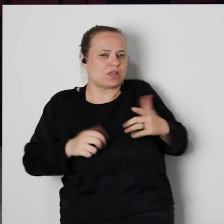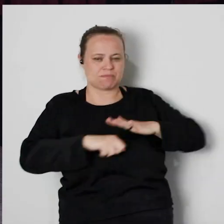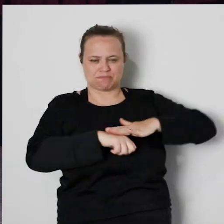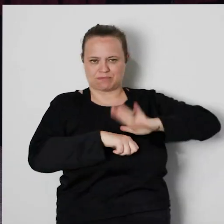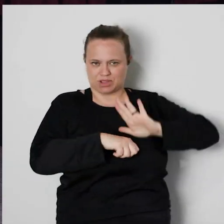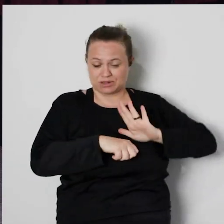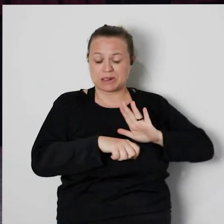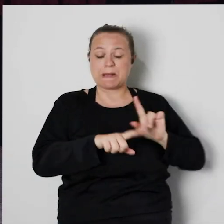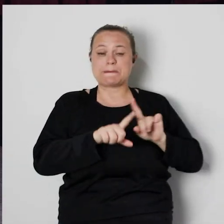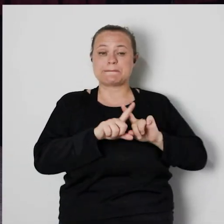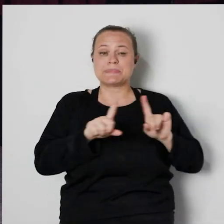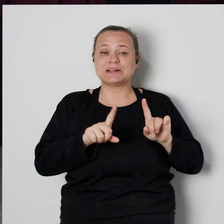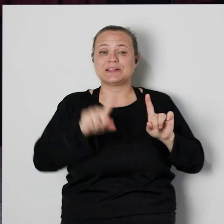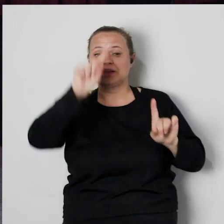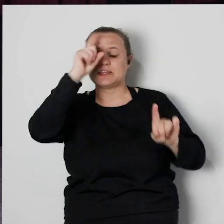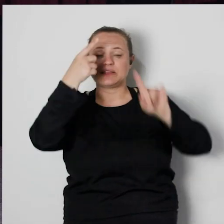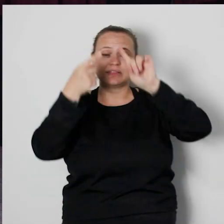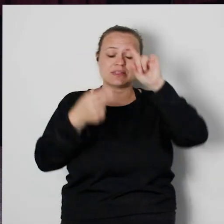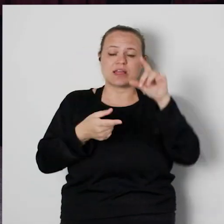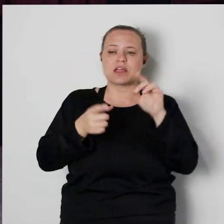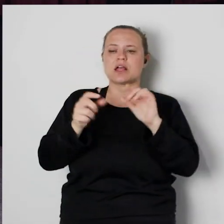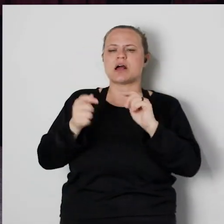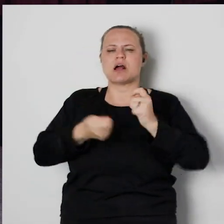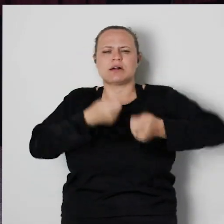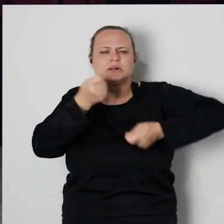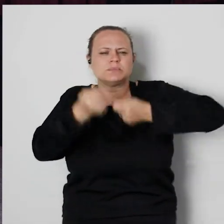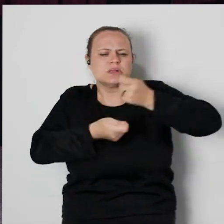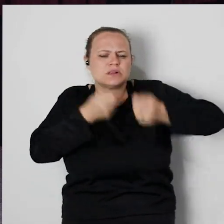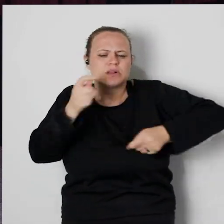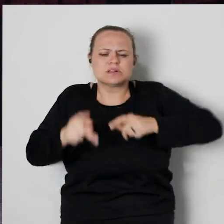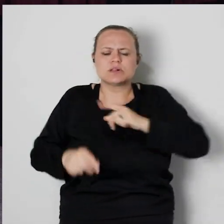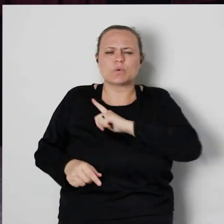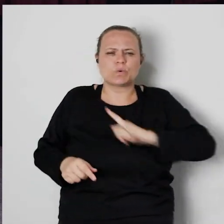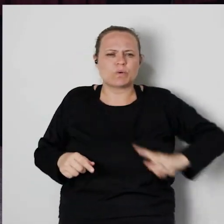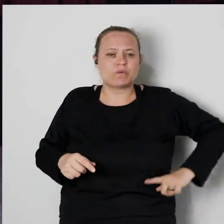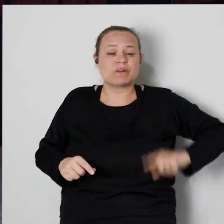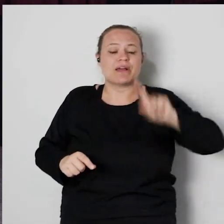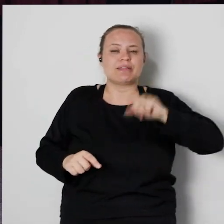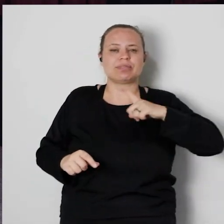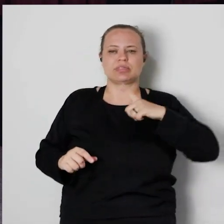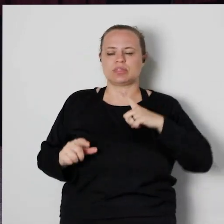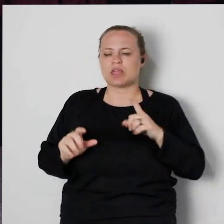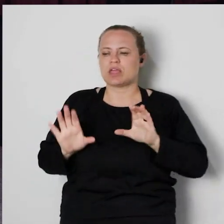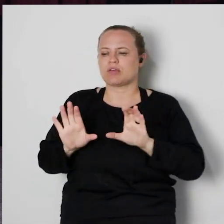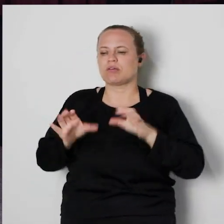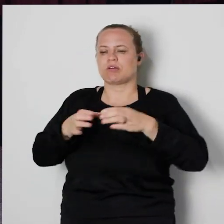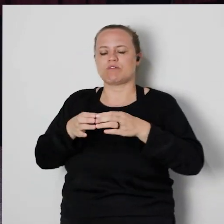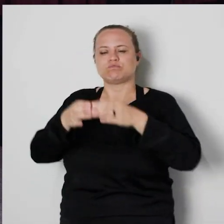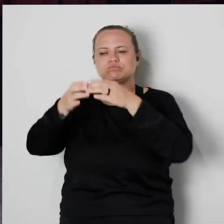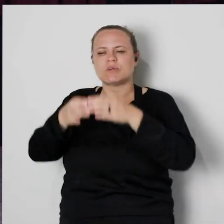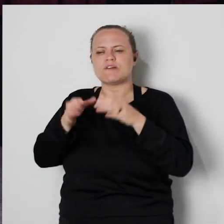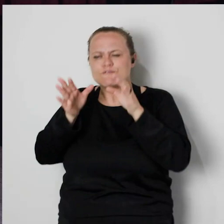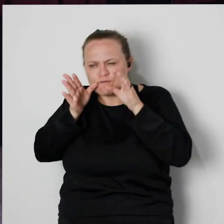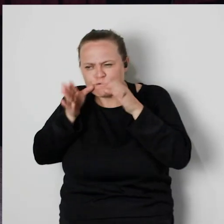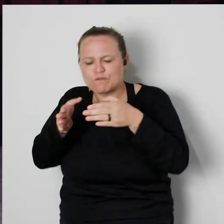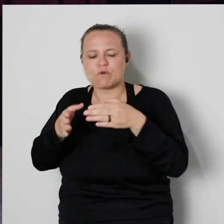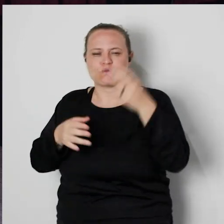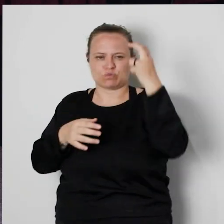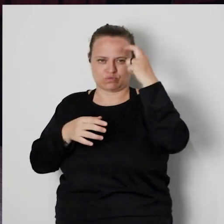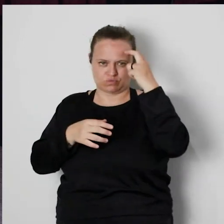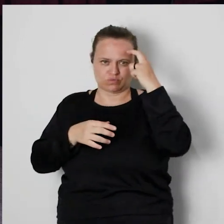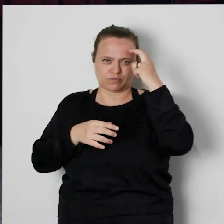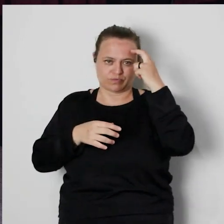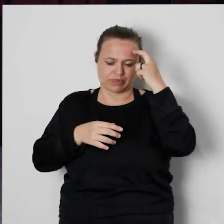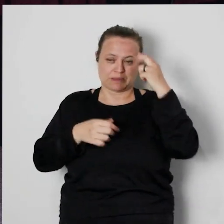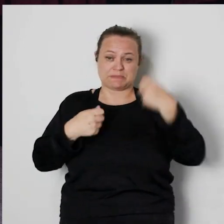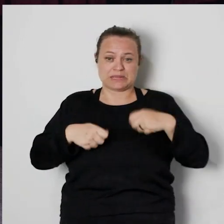né? Então, uma Secretaria de Cultura, um Ministério de Cultura, que a gente não tem mais, ou seja, a ideia da administração pública é ter um